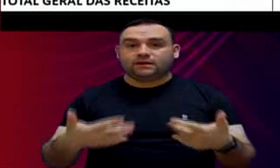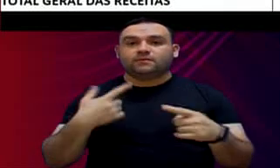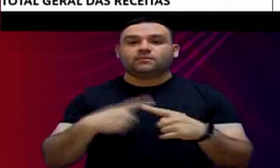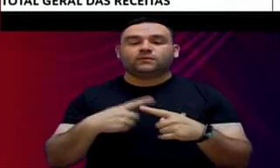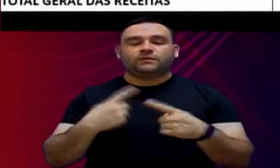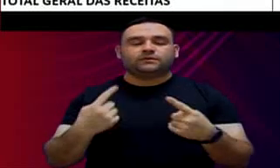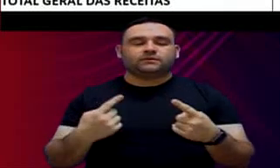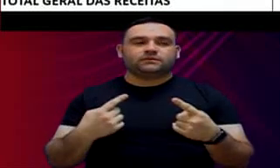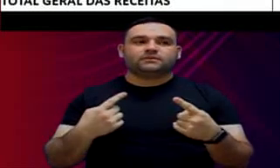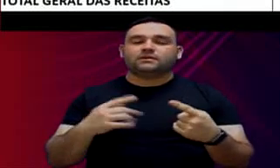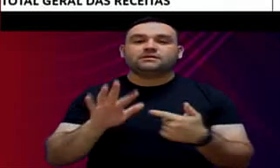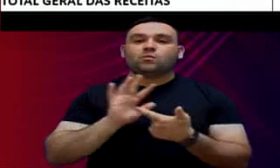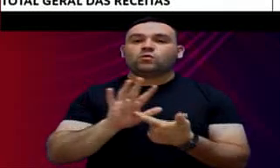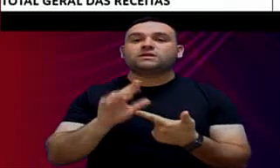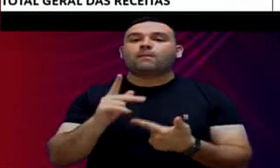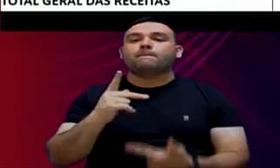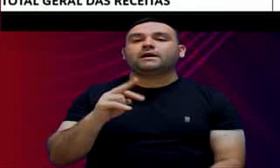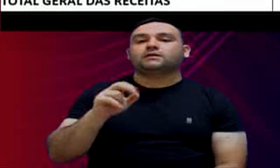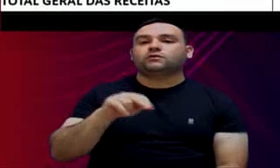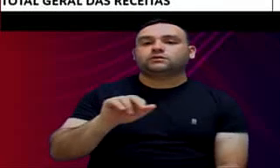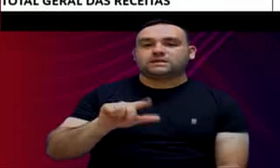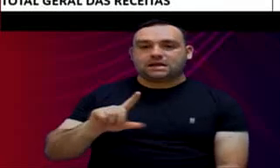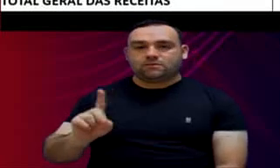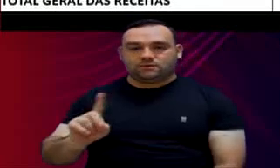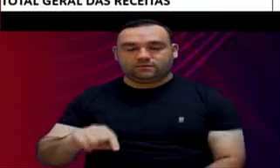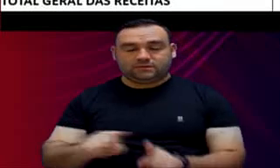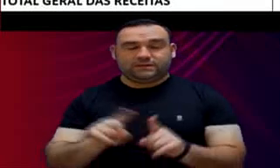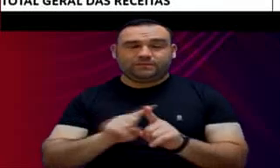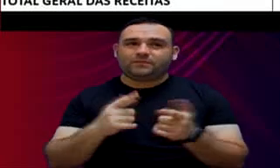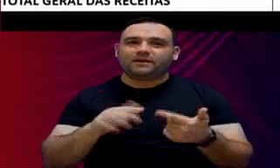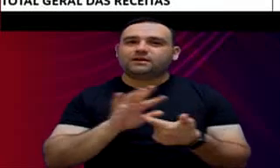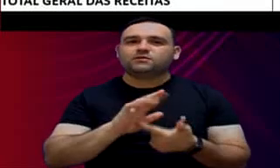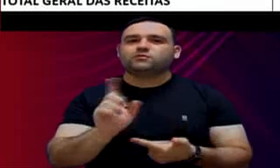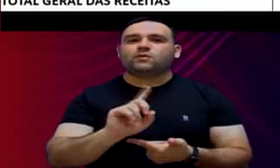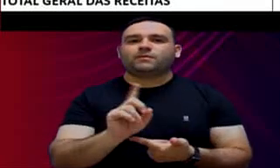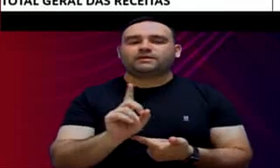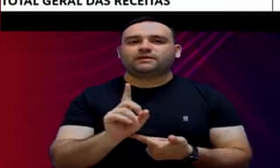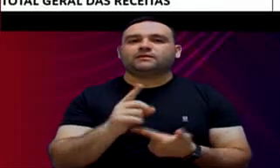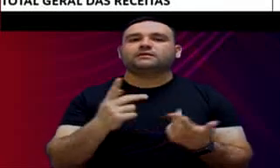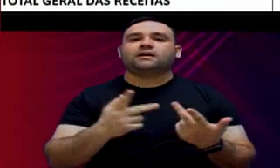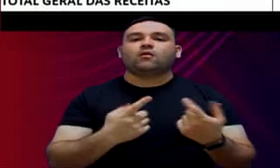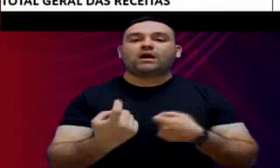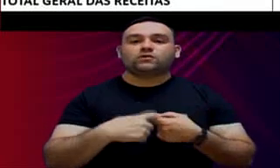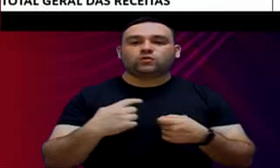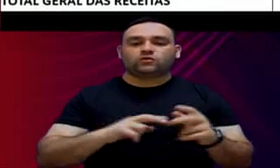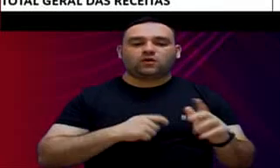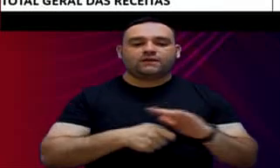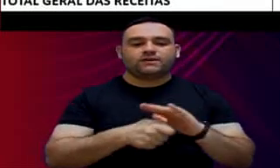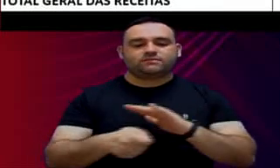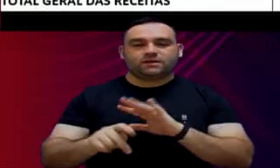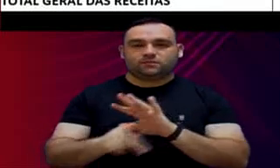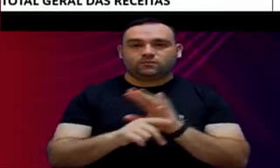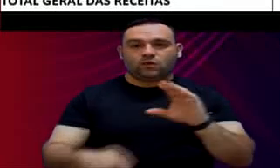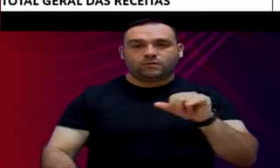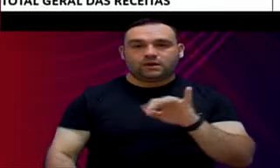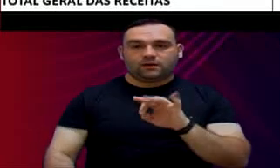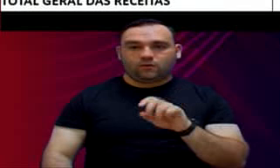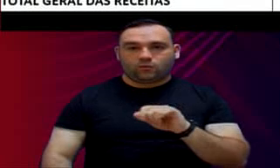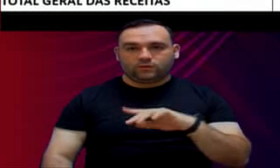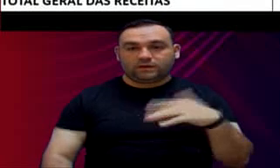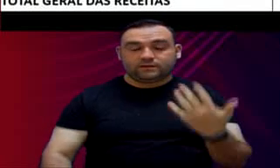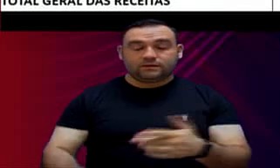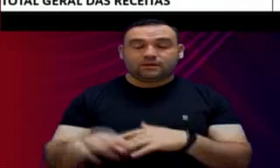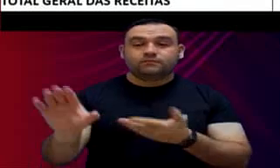que de não apresentar o patronal e também não apresenta os Retorno dos investimentos não entram na conta vamos lá